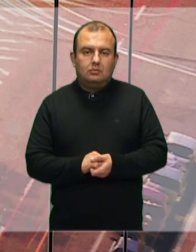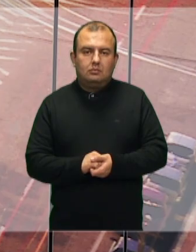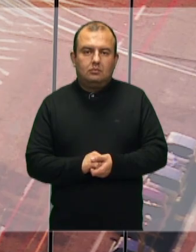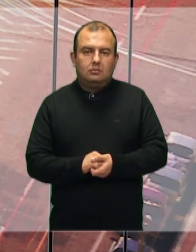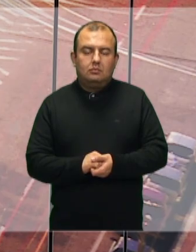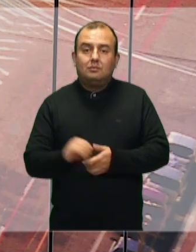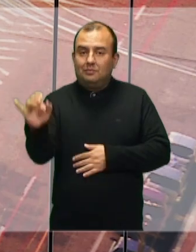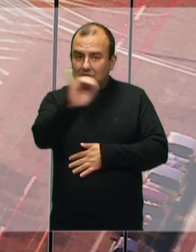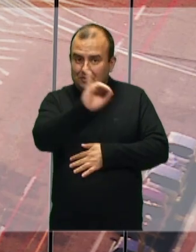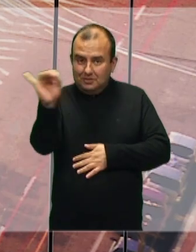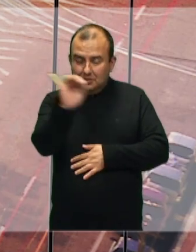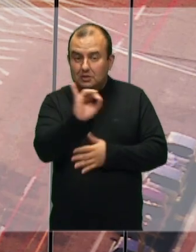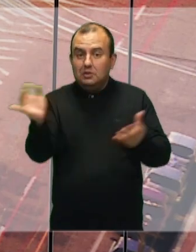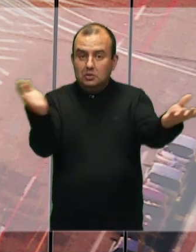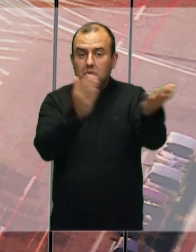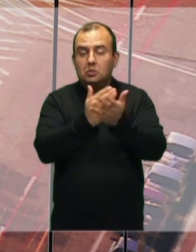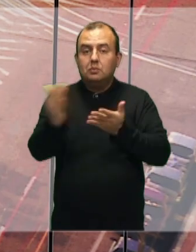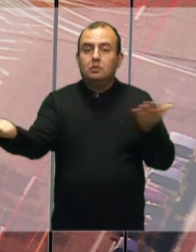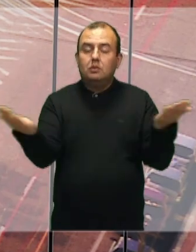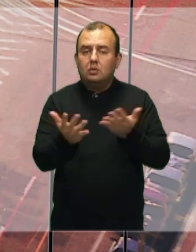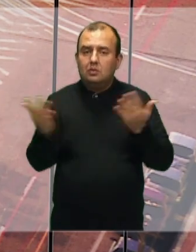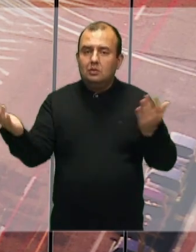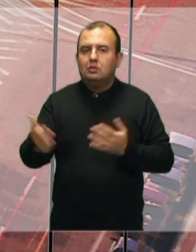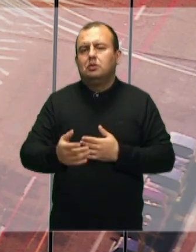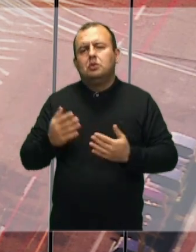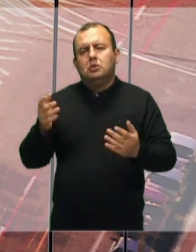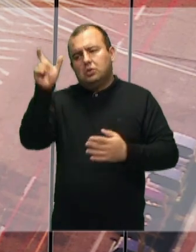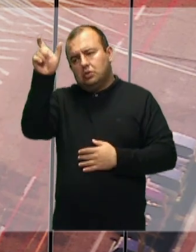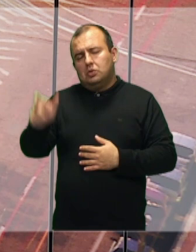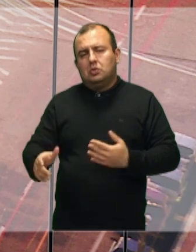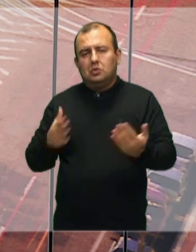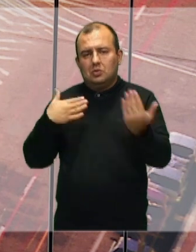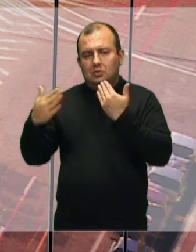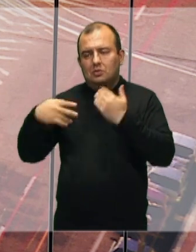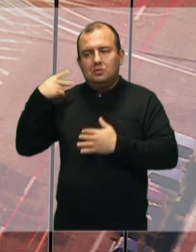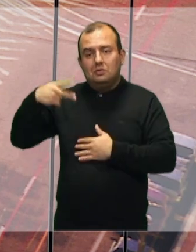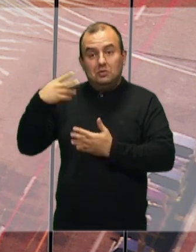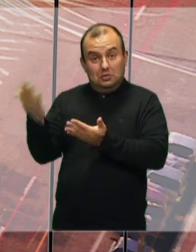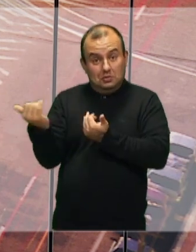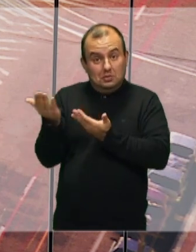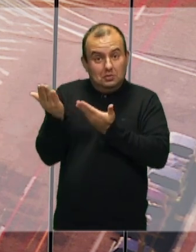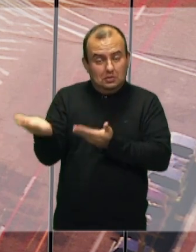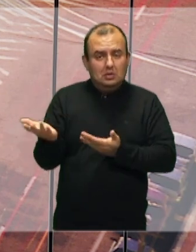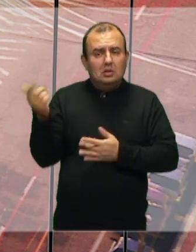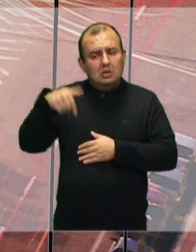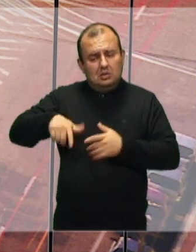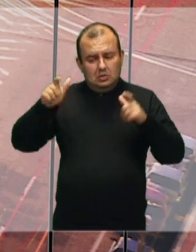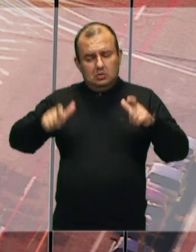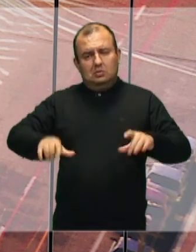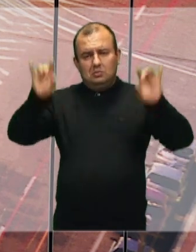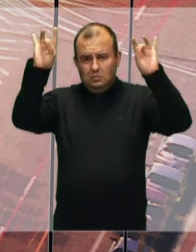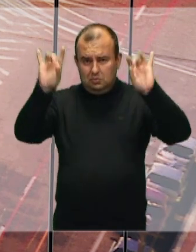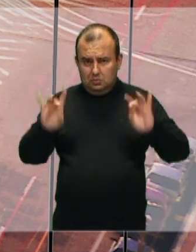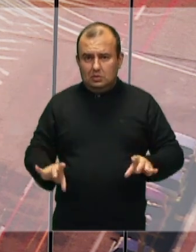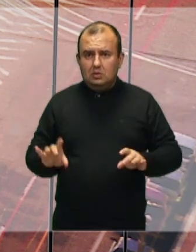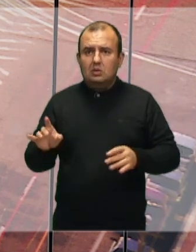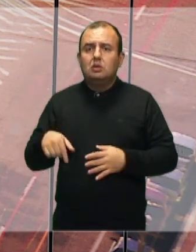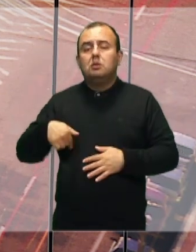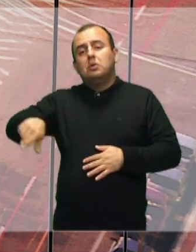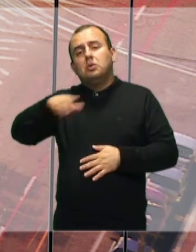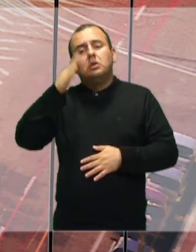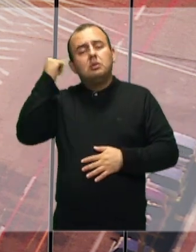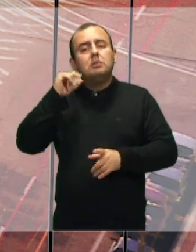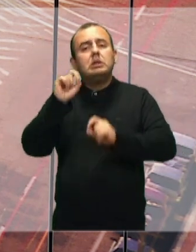Olá, inicia agora mais um Fala Vereador Mirim. Este é um espaço especial para